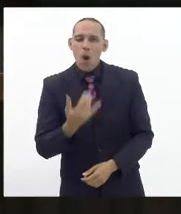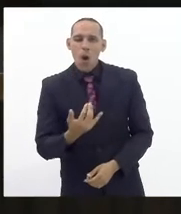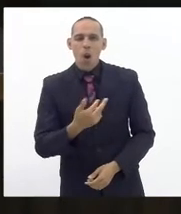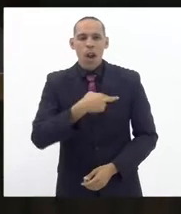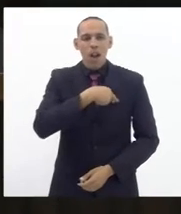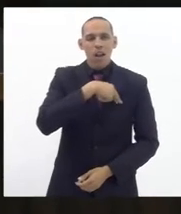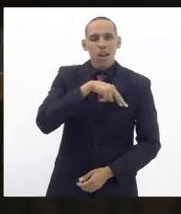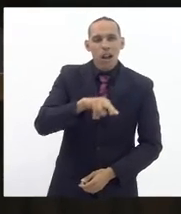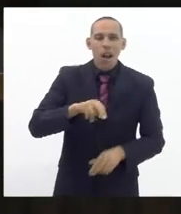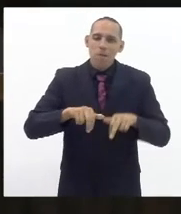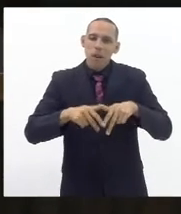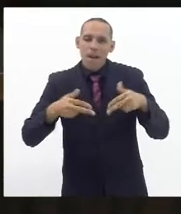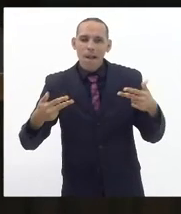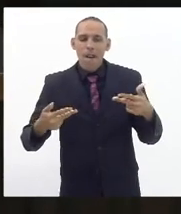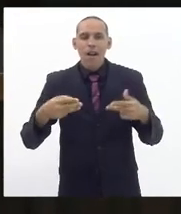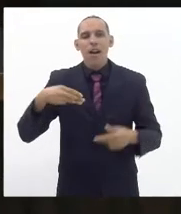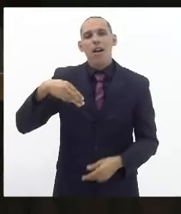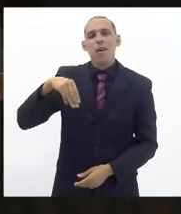Nacional, deputado Carlos Mink.